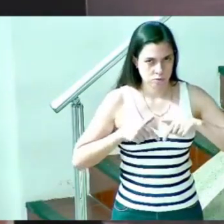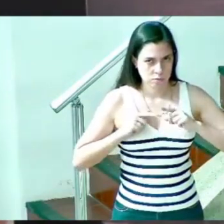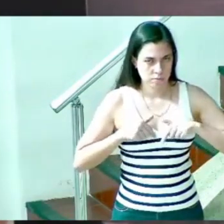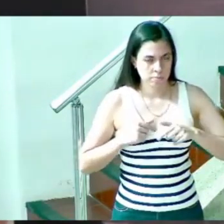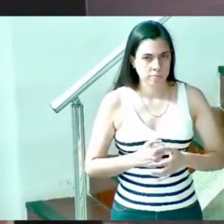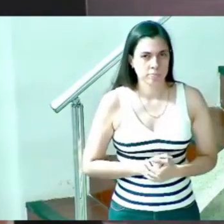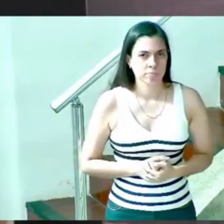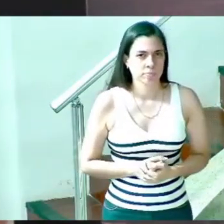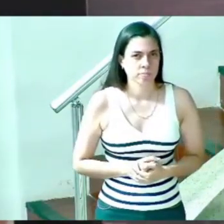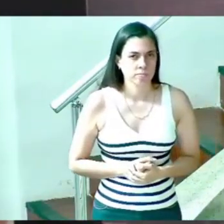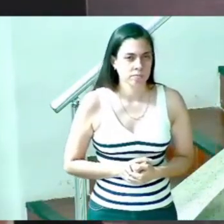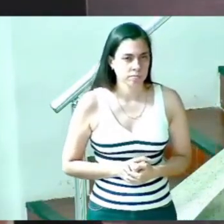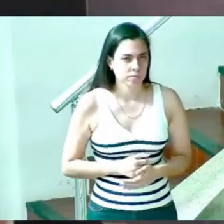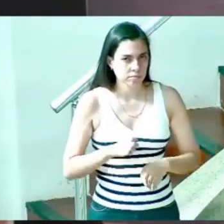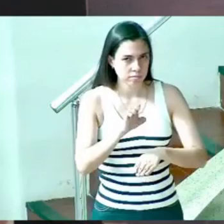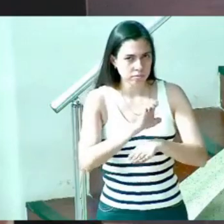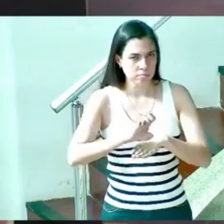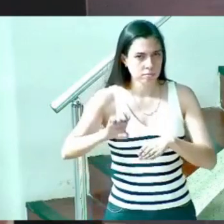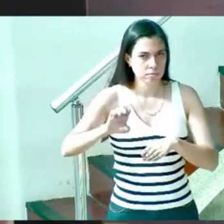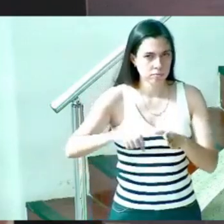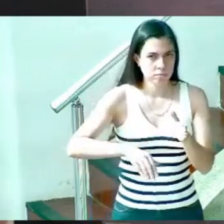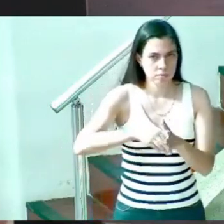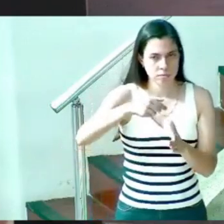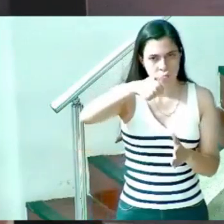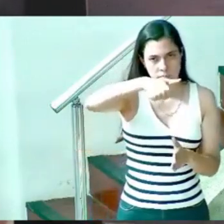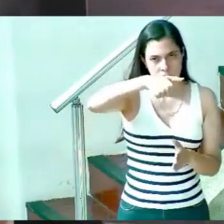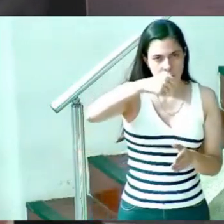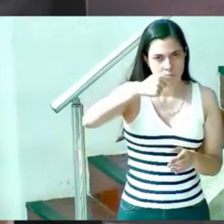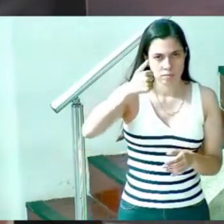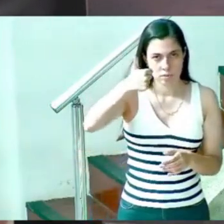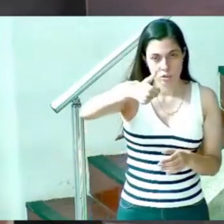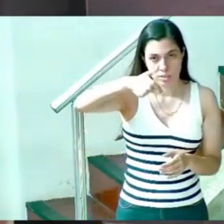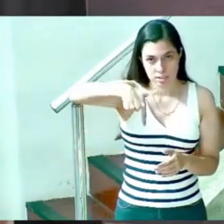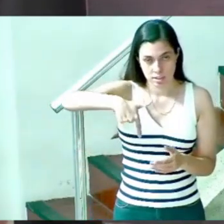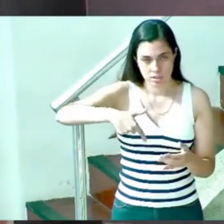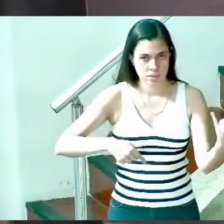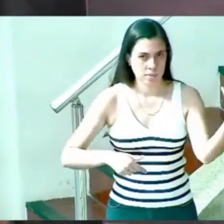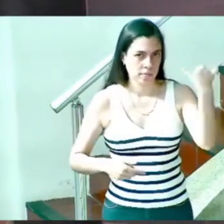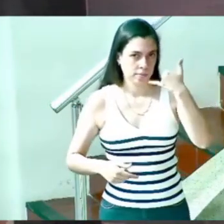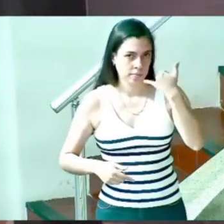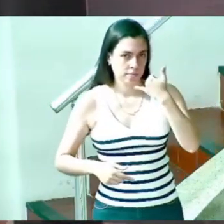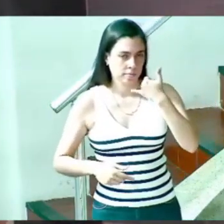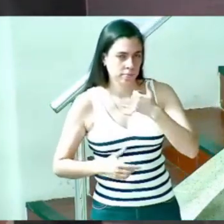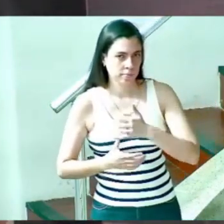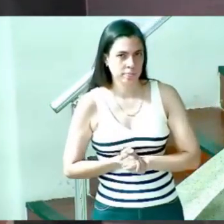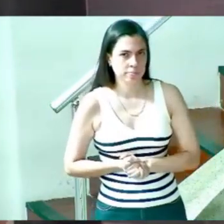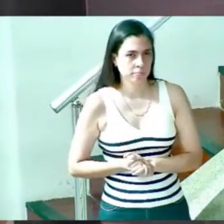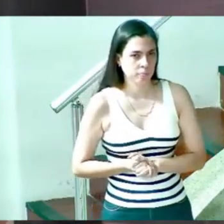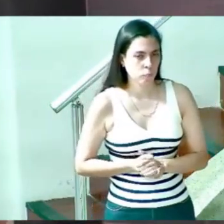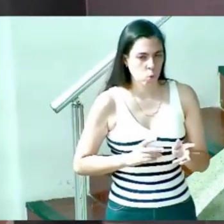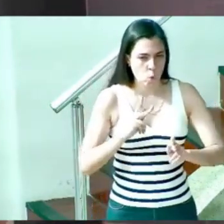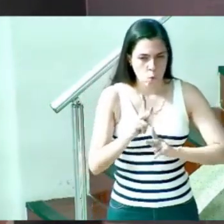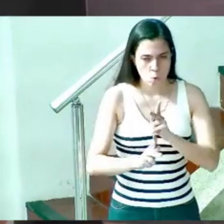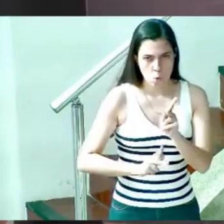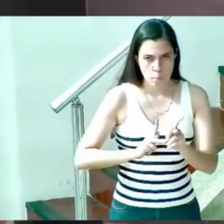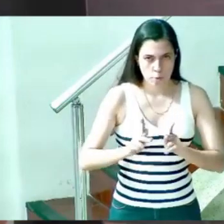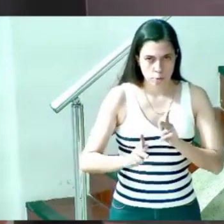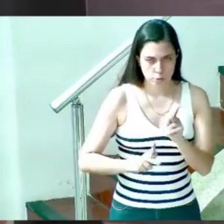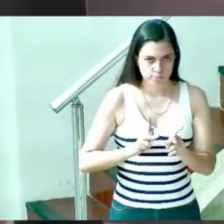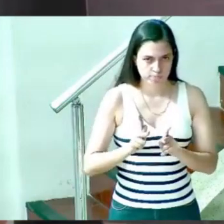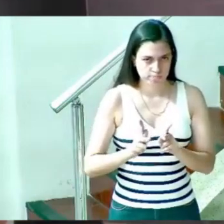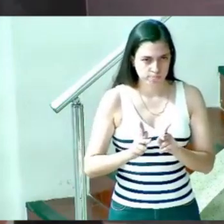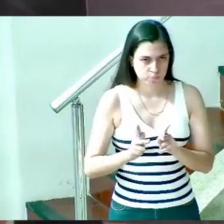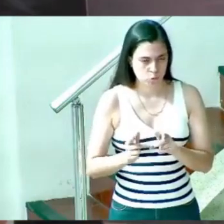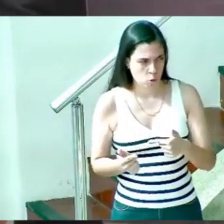O texto de Êxodo 17, rapidamente, o verso 2, diz: contendeu, pois, o povo com Moisés